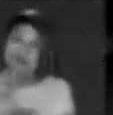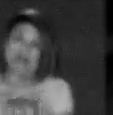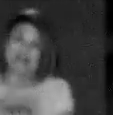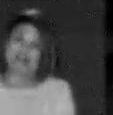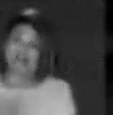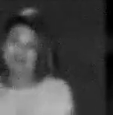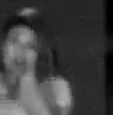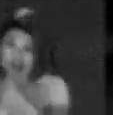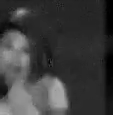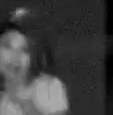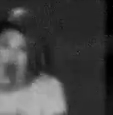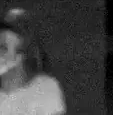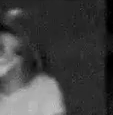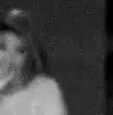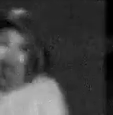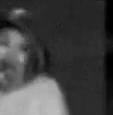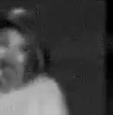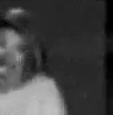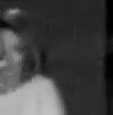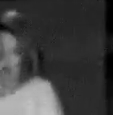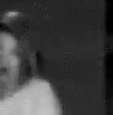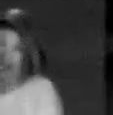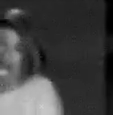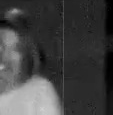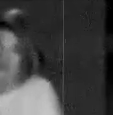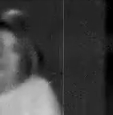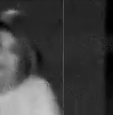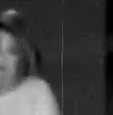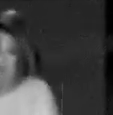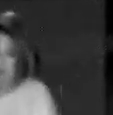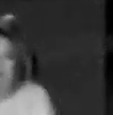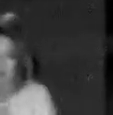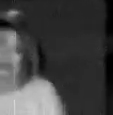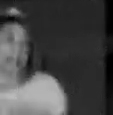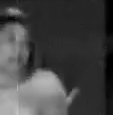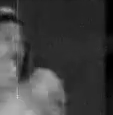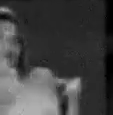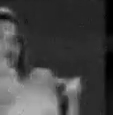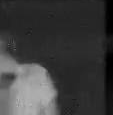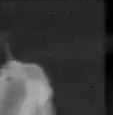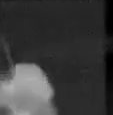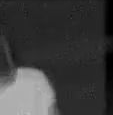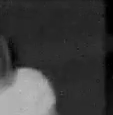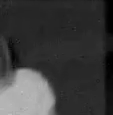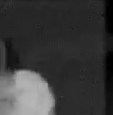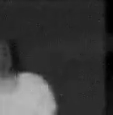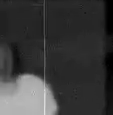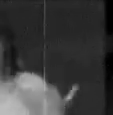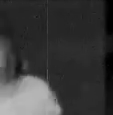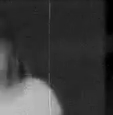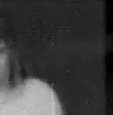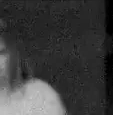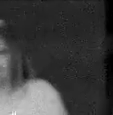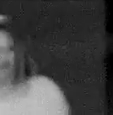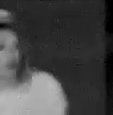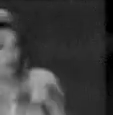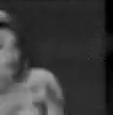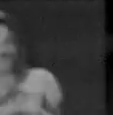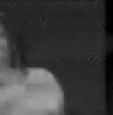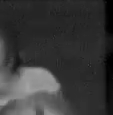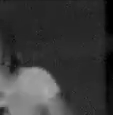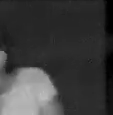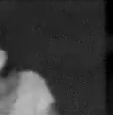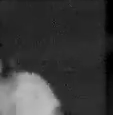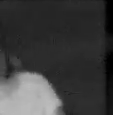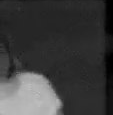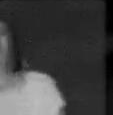E o povo? O povo corre para onde? Cadê a saúde do povo? O povo está morrendo e o que os senhores fazem para o povo? Chega no momento político, os senhores